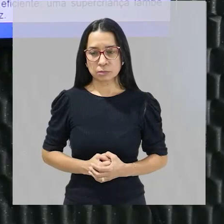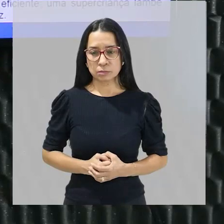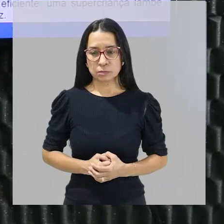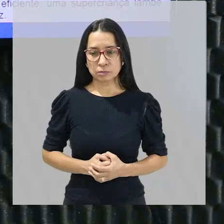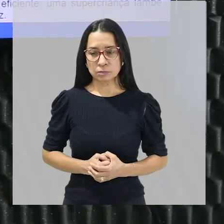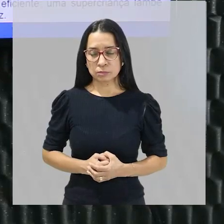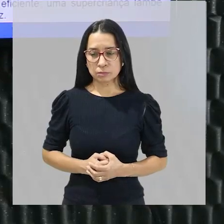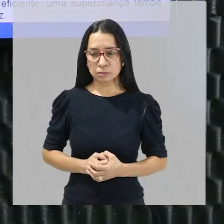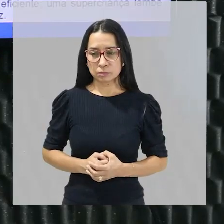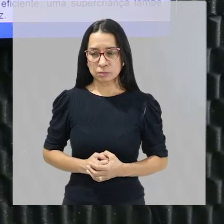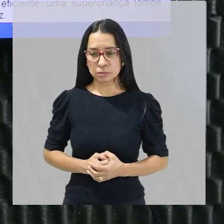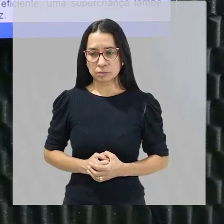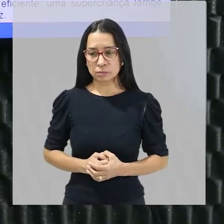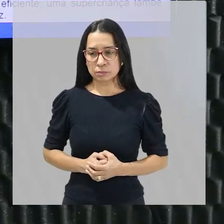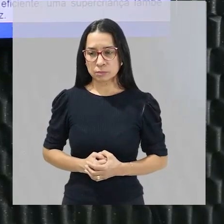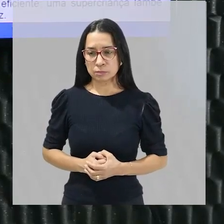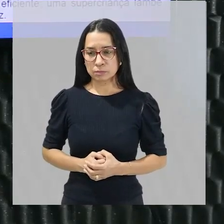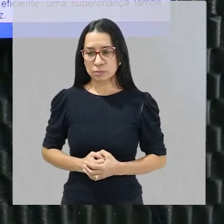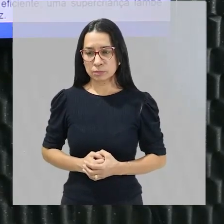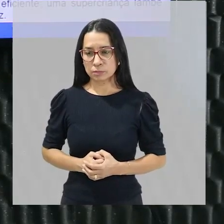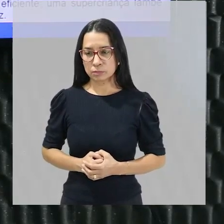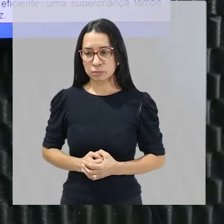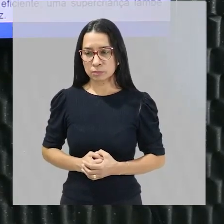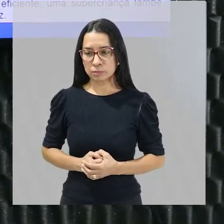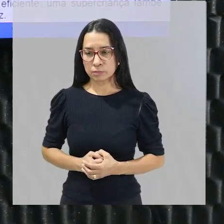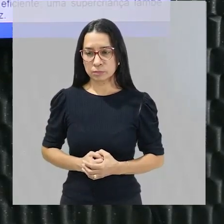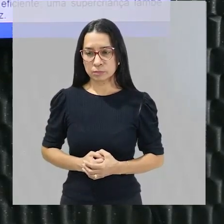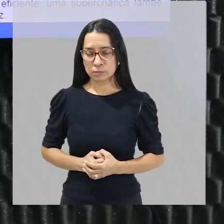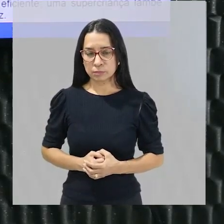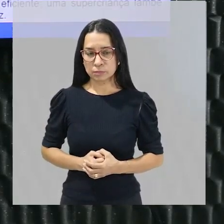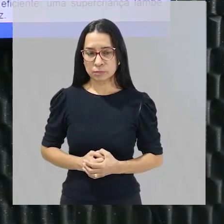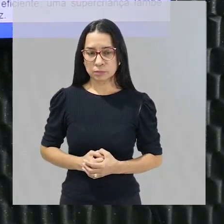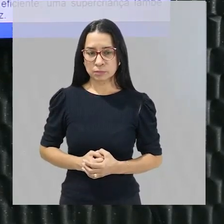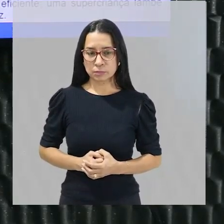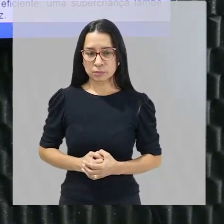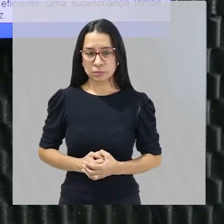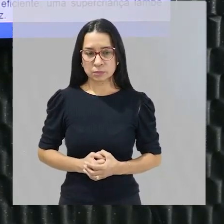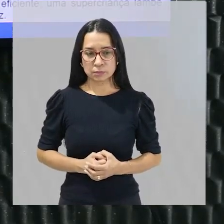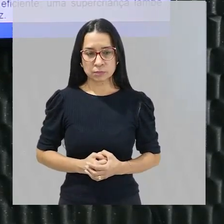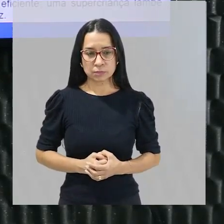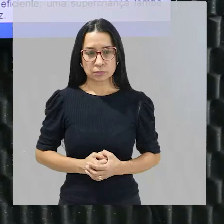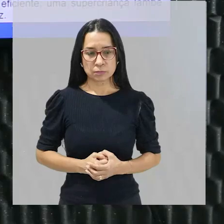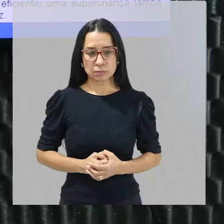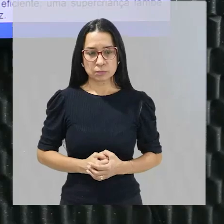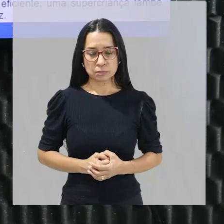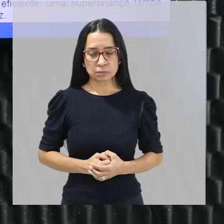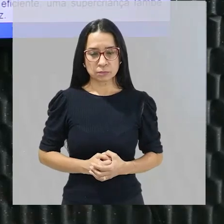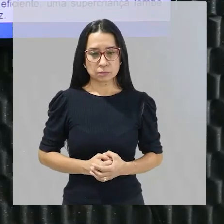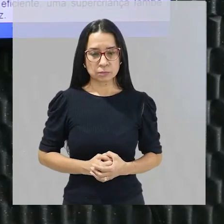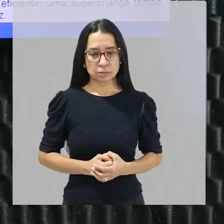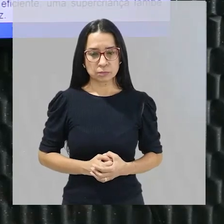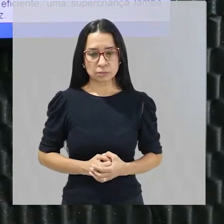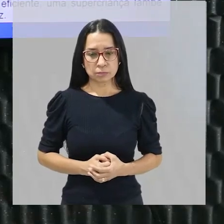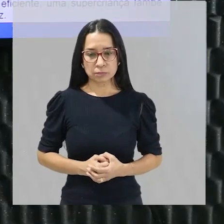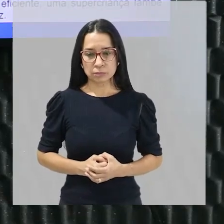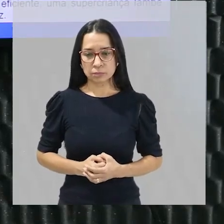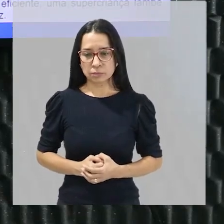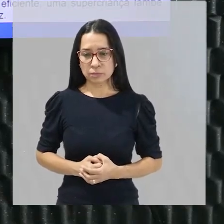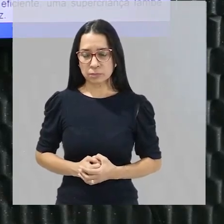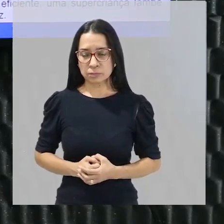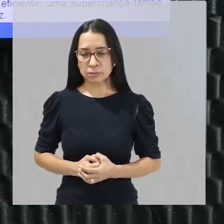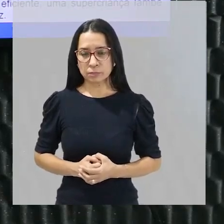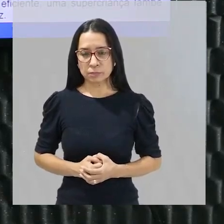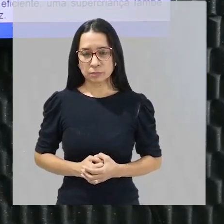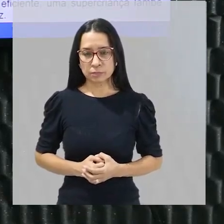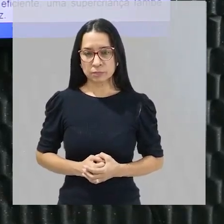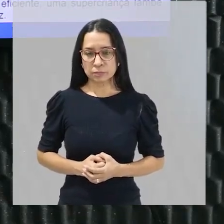ou mediante uma assistência médica eficiente. Uma super criança lambe nos seus super dedos a margarina de